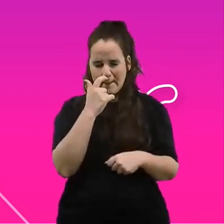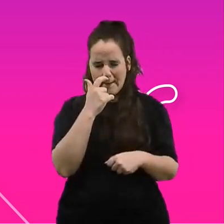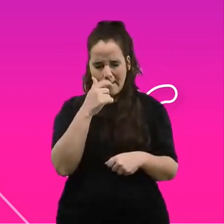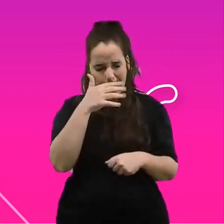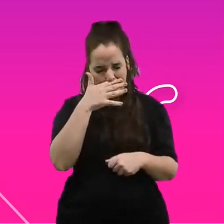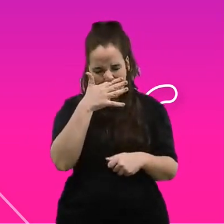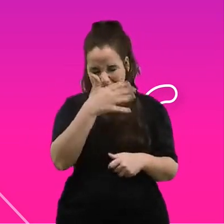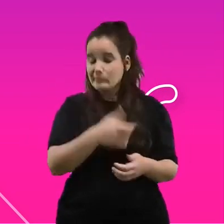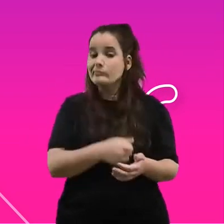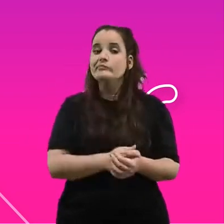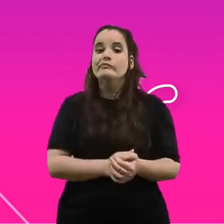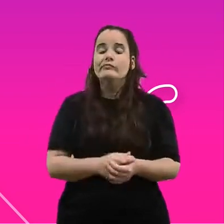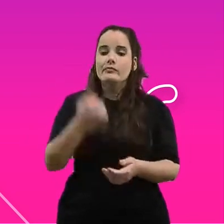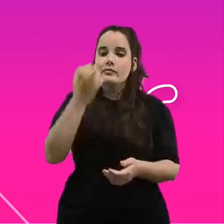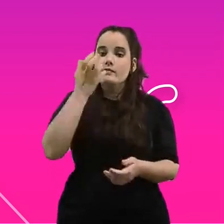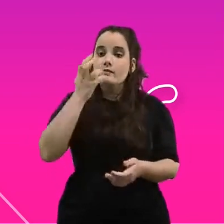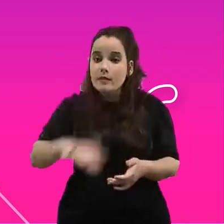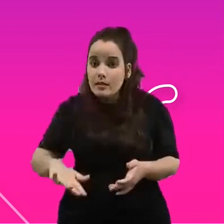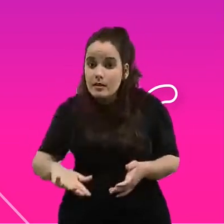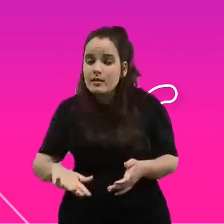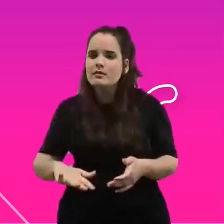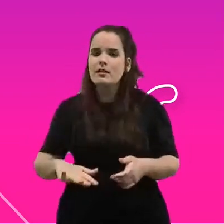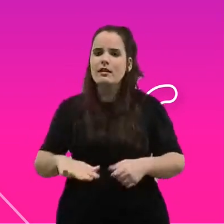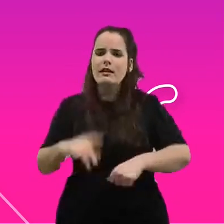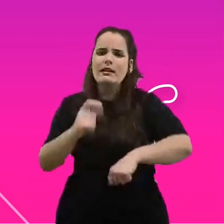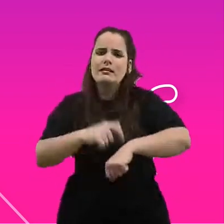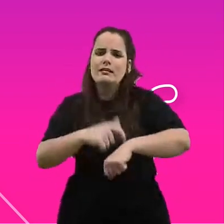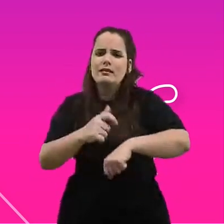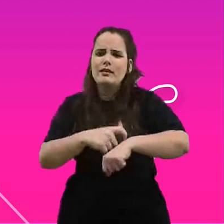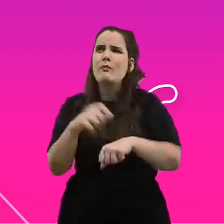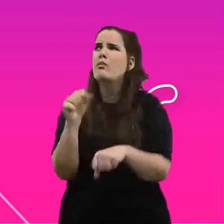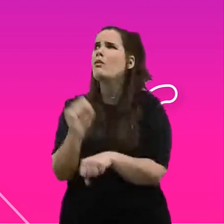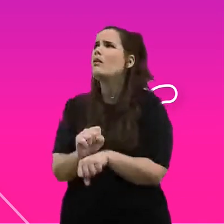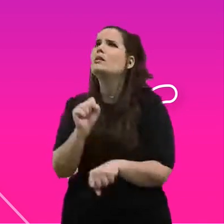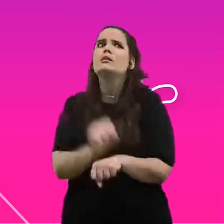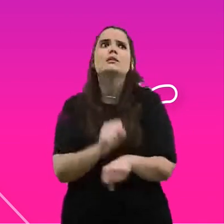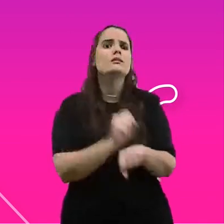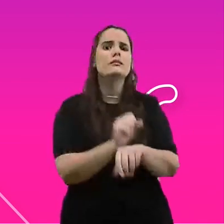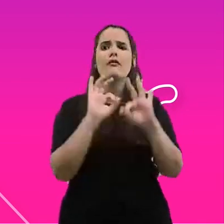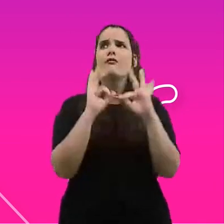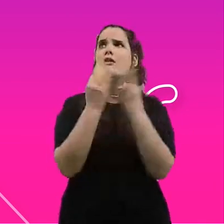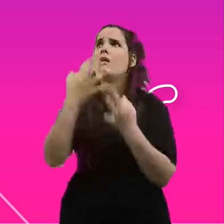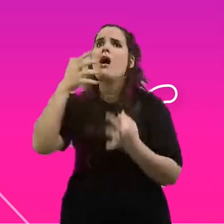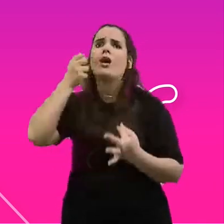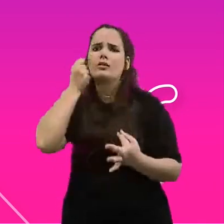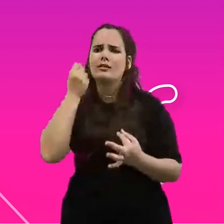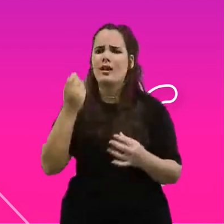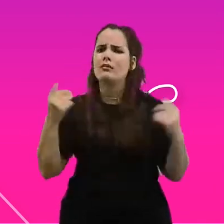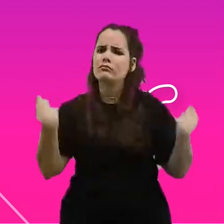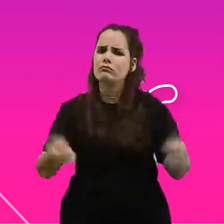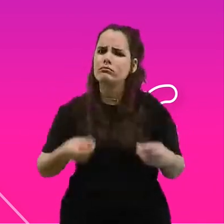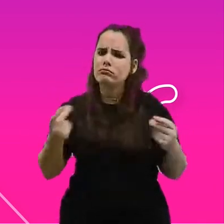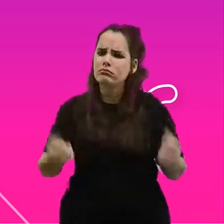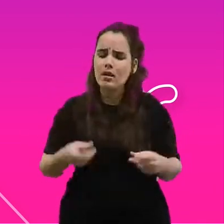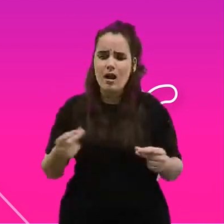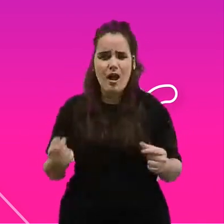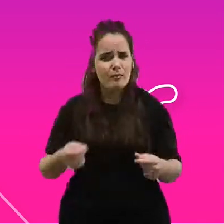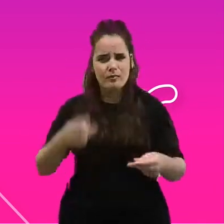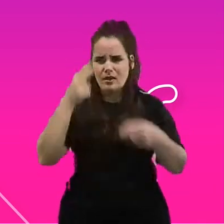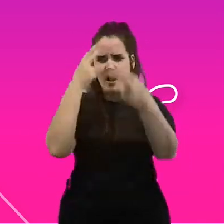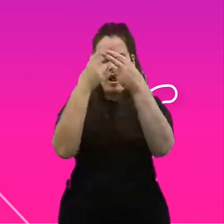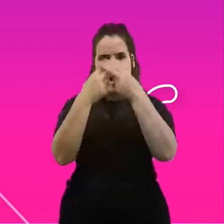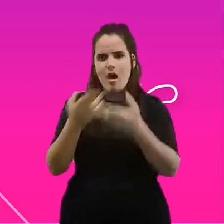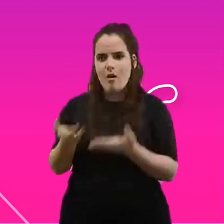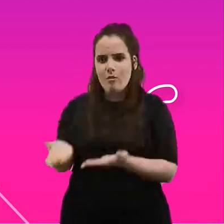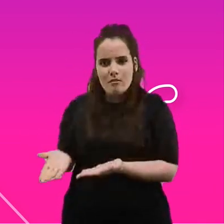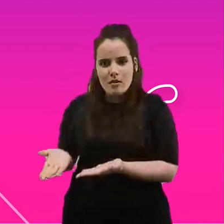muito tempo nos abrigos, à espera de uma família. E isso é muito traumático, porque essas crianças não têm rosto, elas